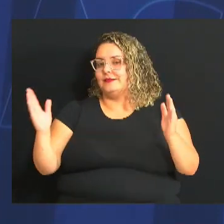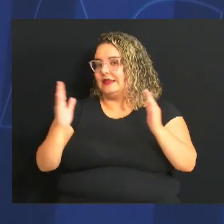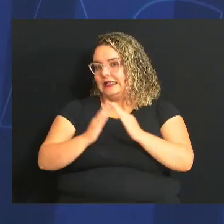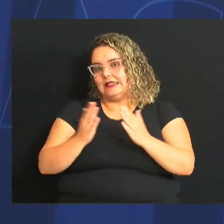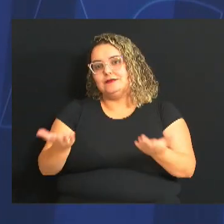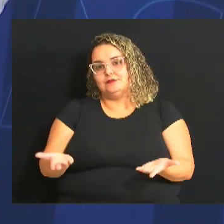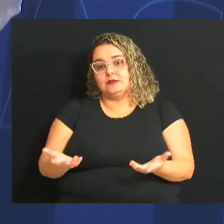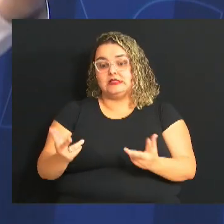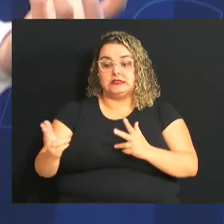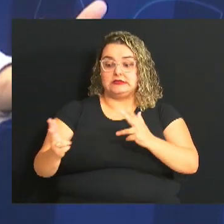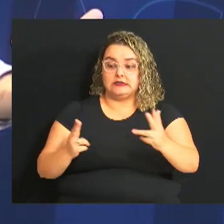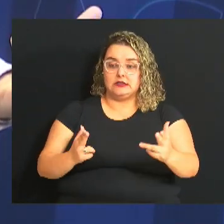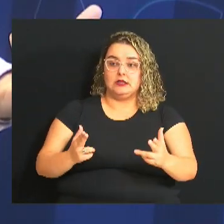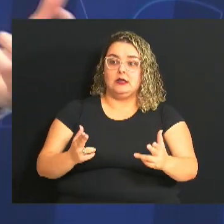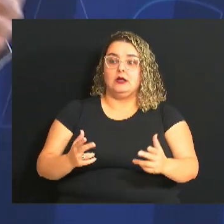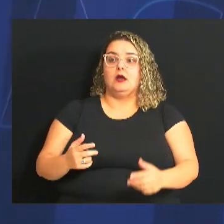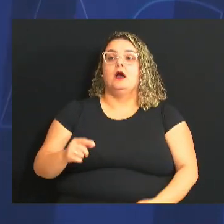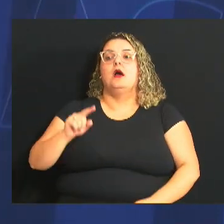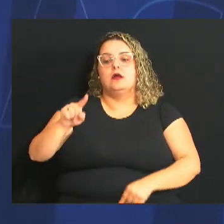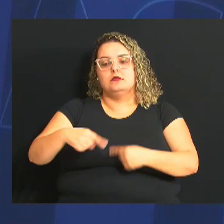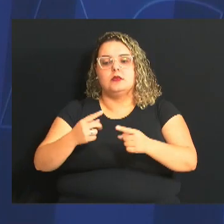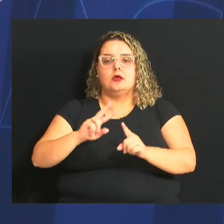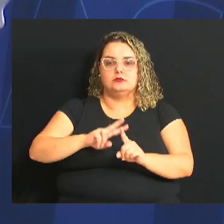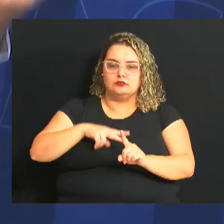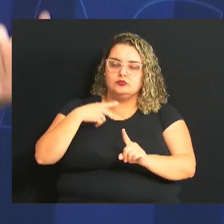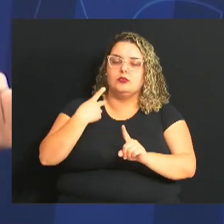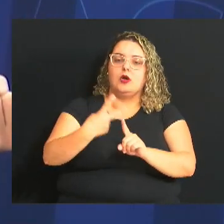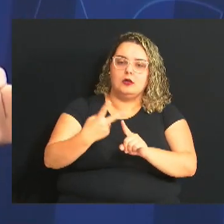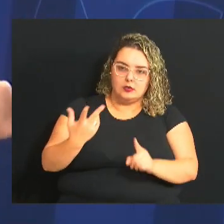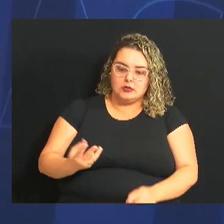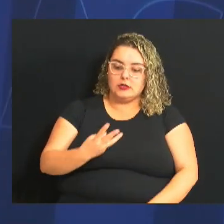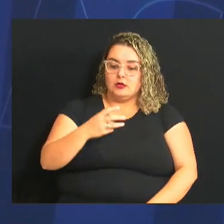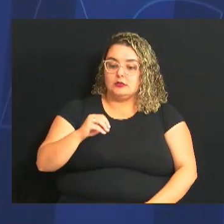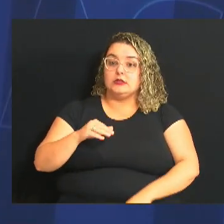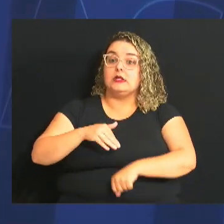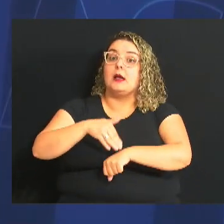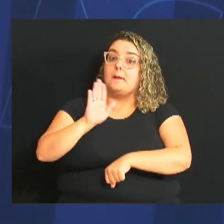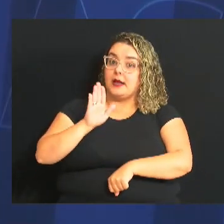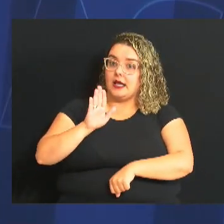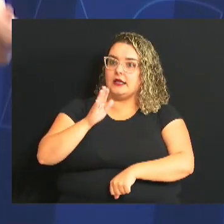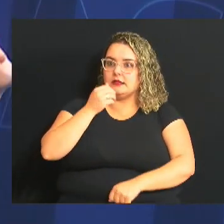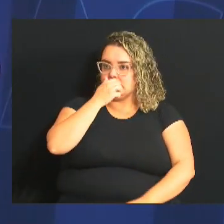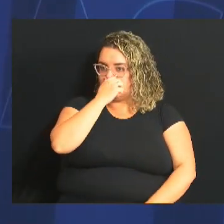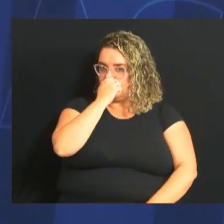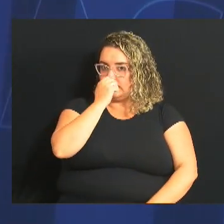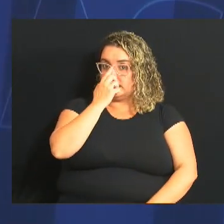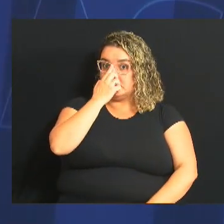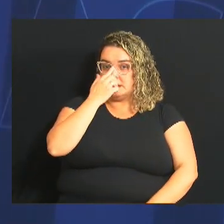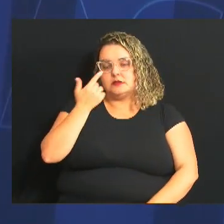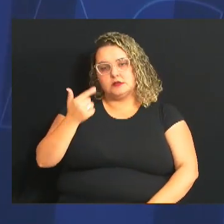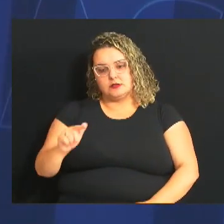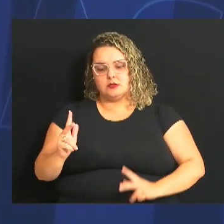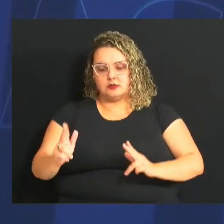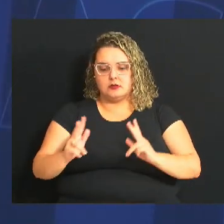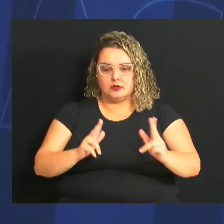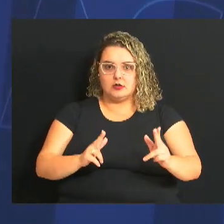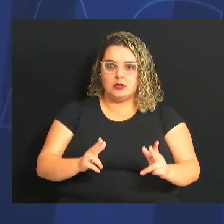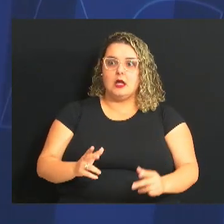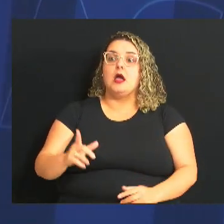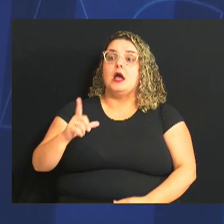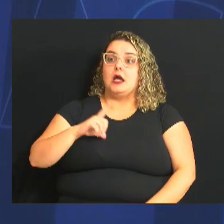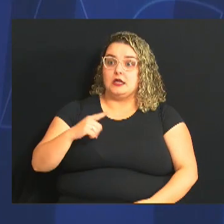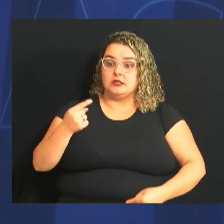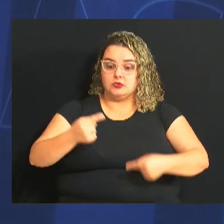empate? Bom, aí o duelo vai para prorrogação, são 30 minutos a mais de jogo, e se persistir o empate, aí tem a